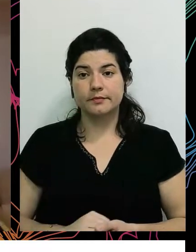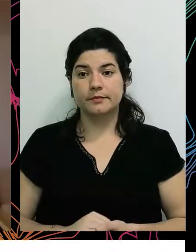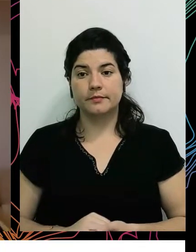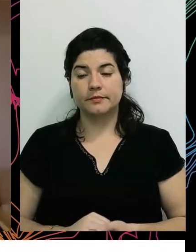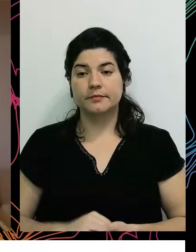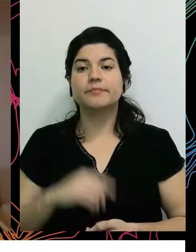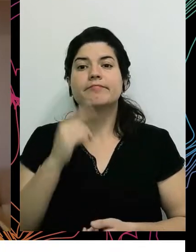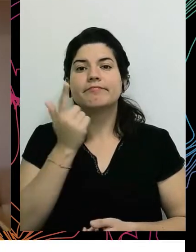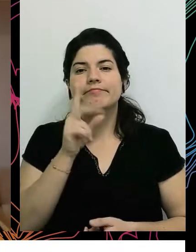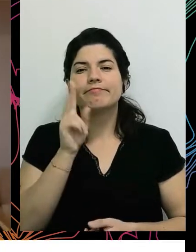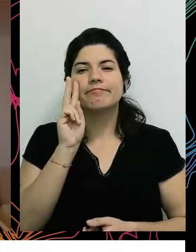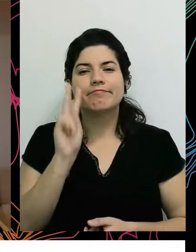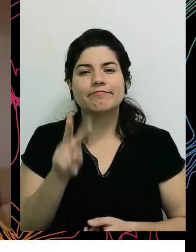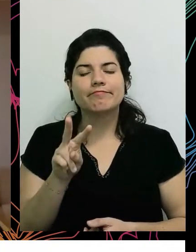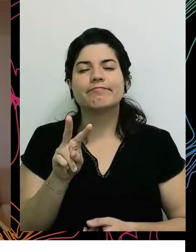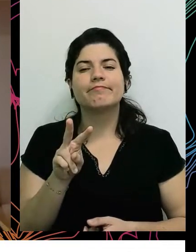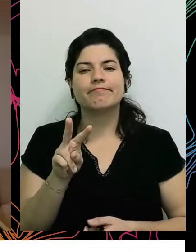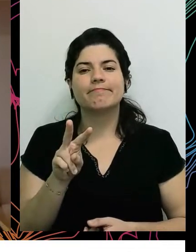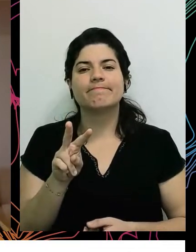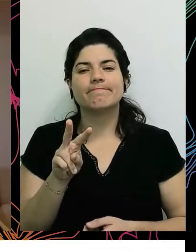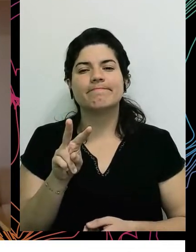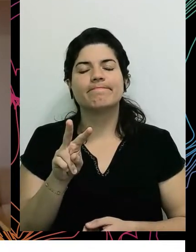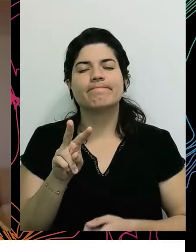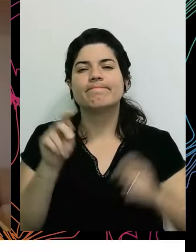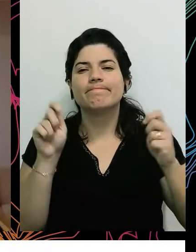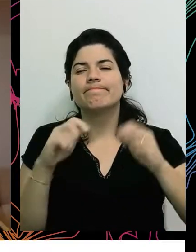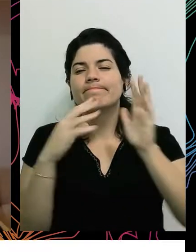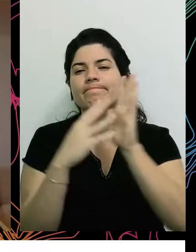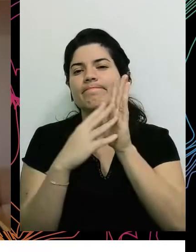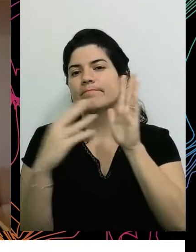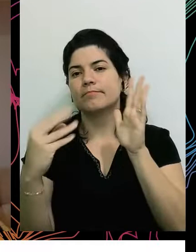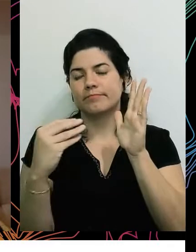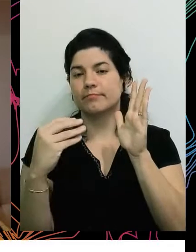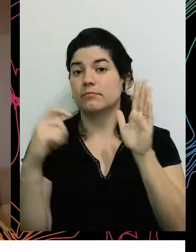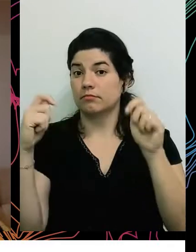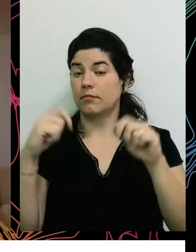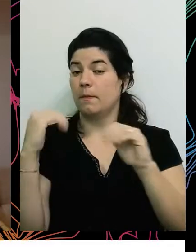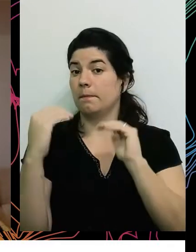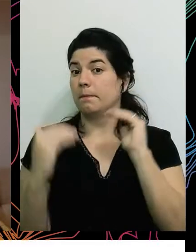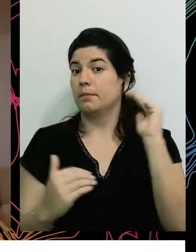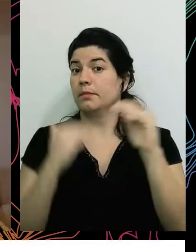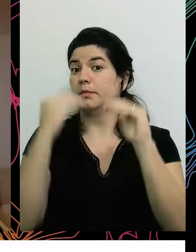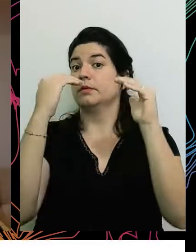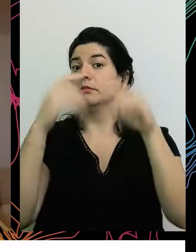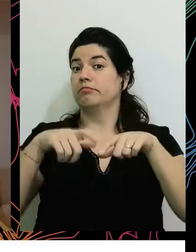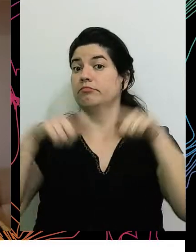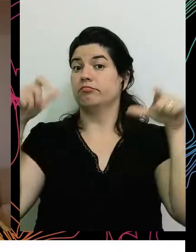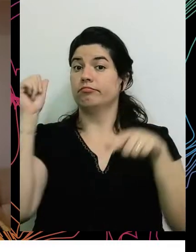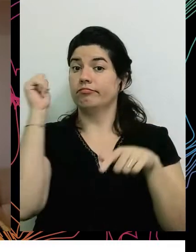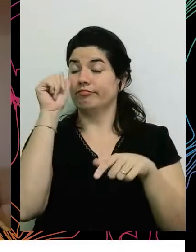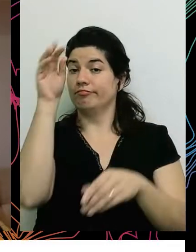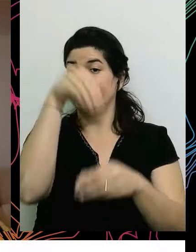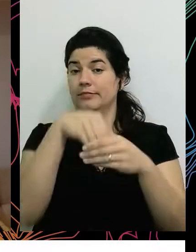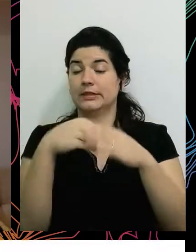conseguem ver um modelo de ascensão feminina na empresa,